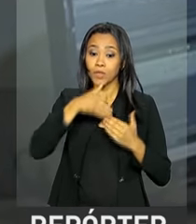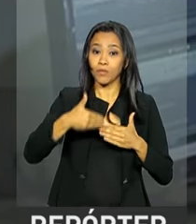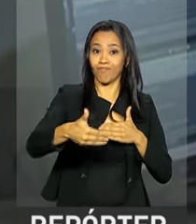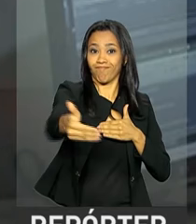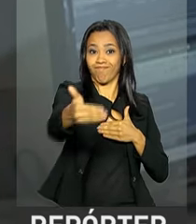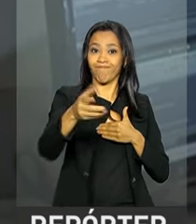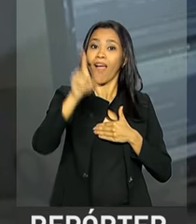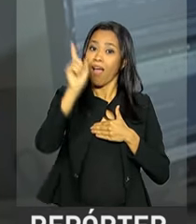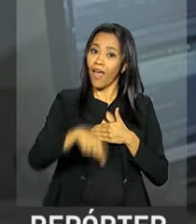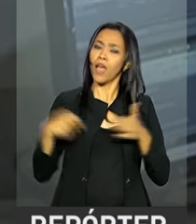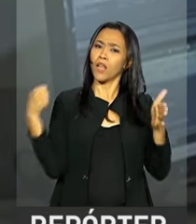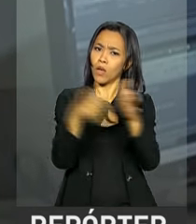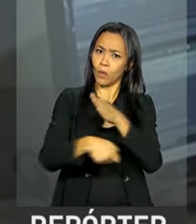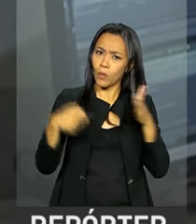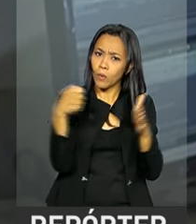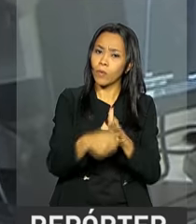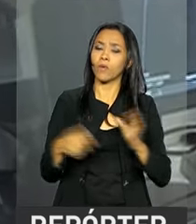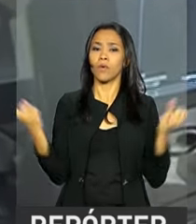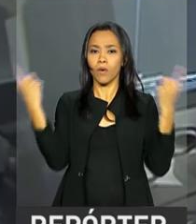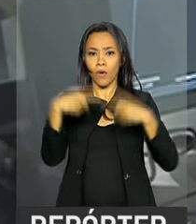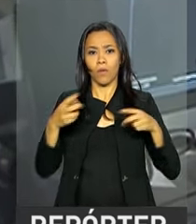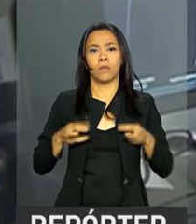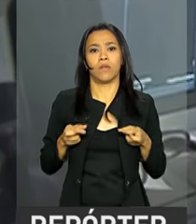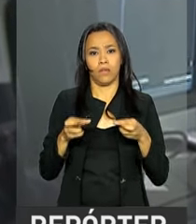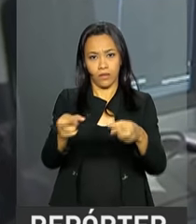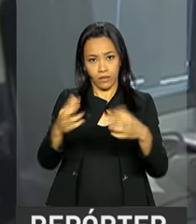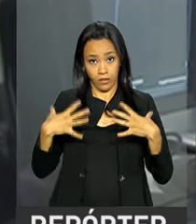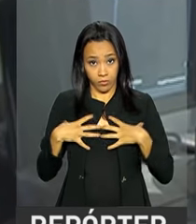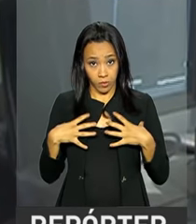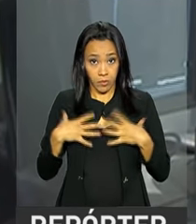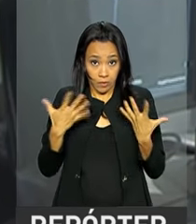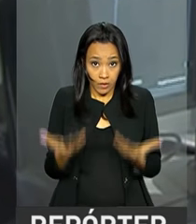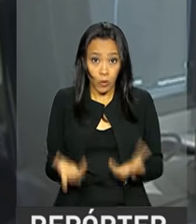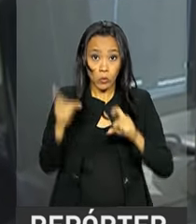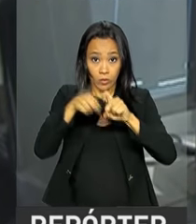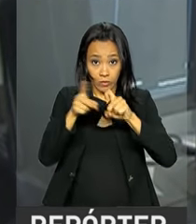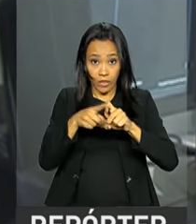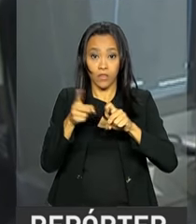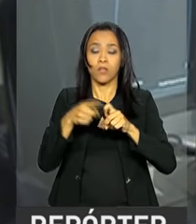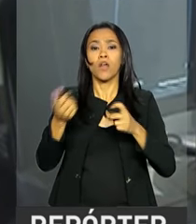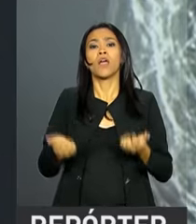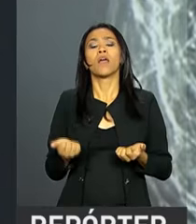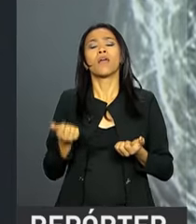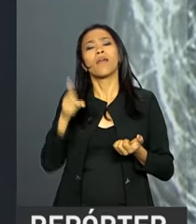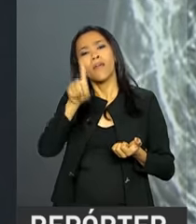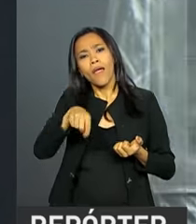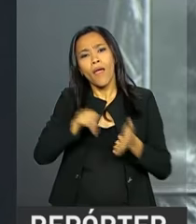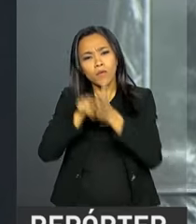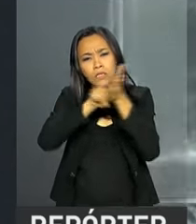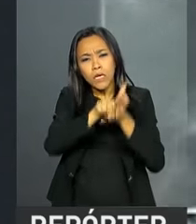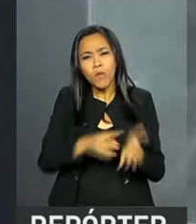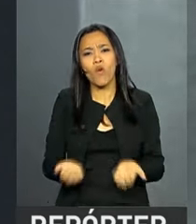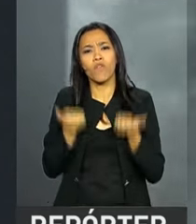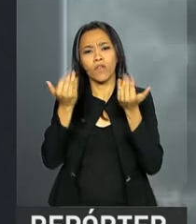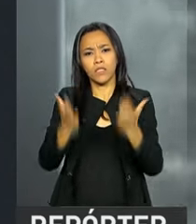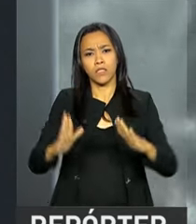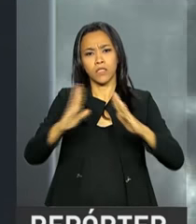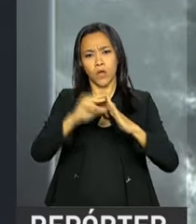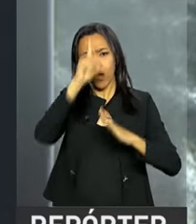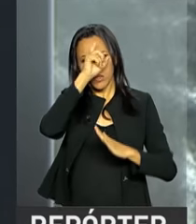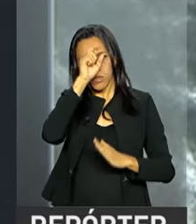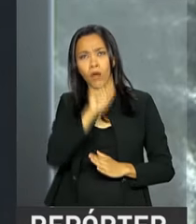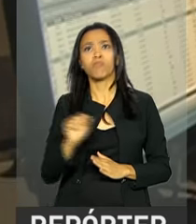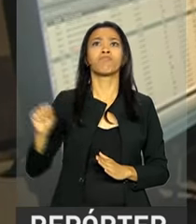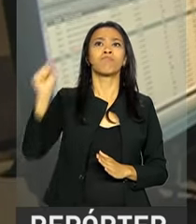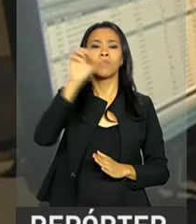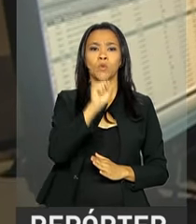uma das ações na luta contra o câncer de mama. Segundo os médicos, o exame oferecido pelo SUS em toda a rede pública de saúde é um instrumento